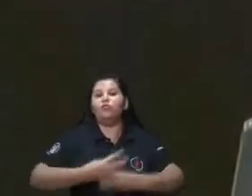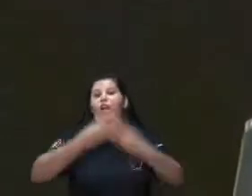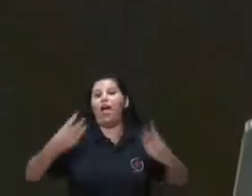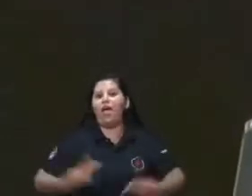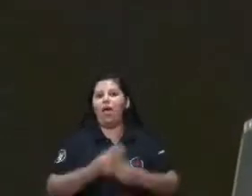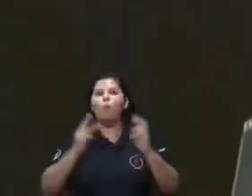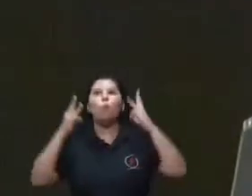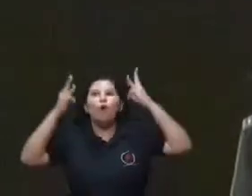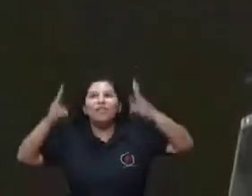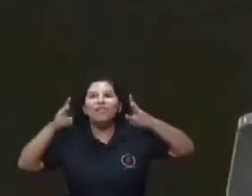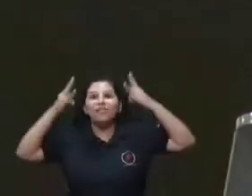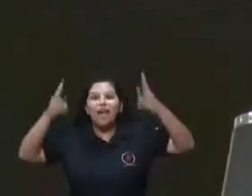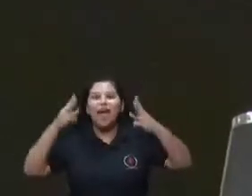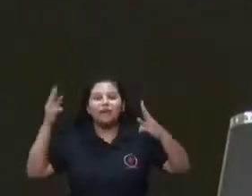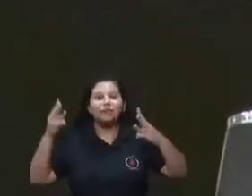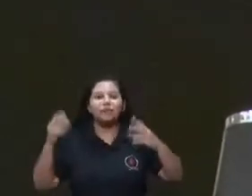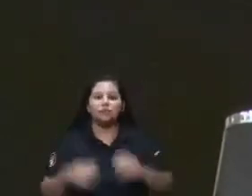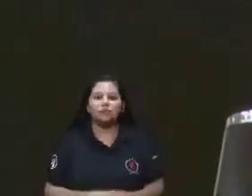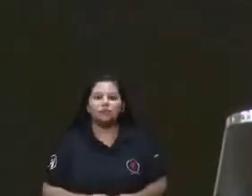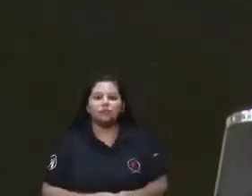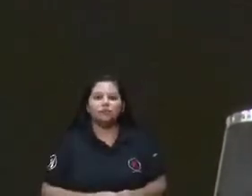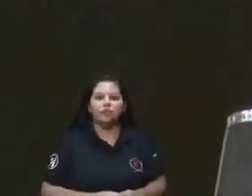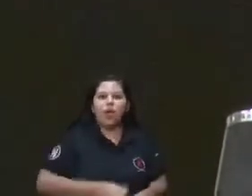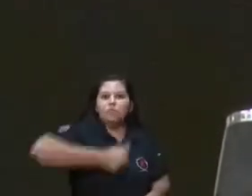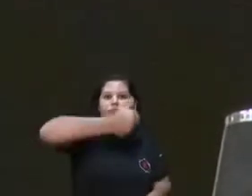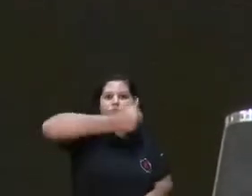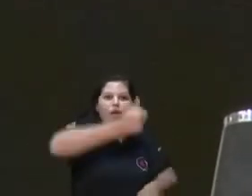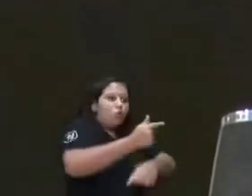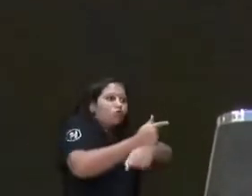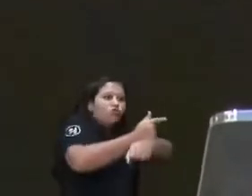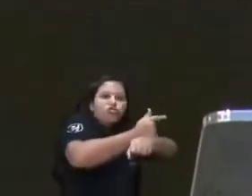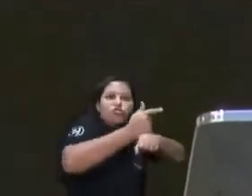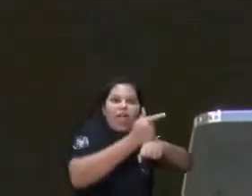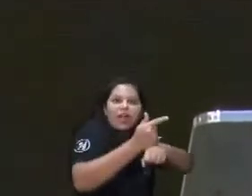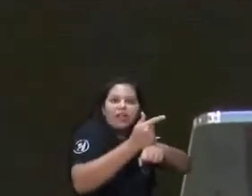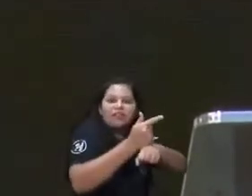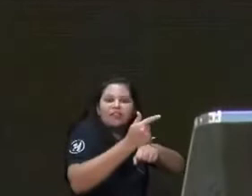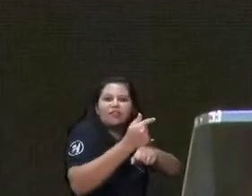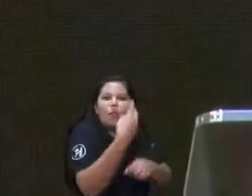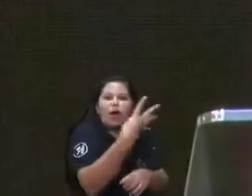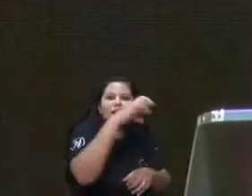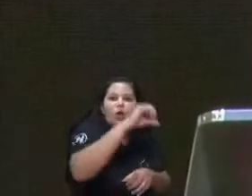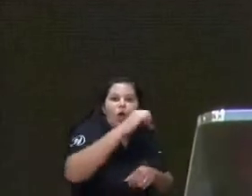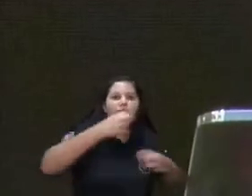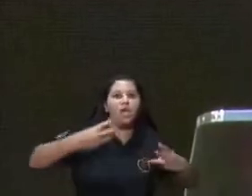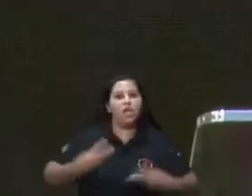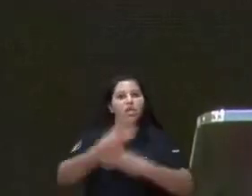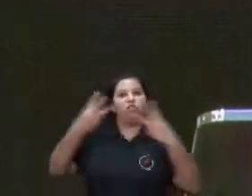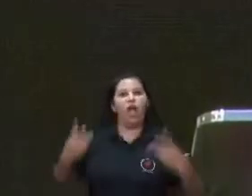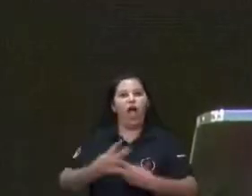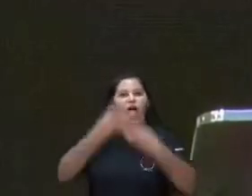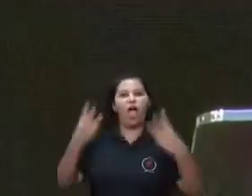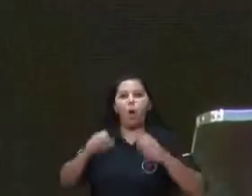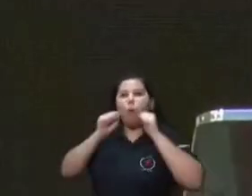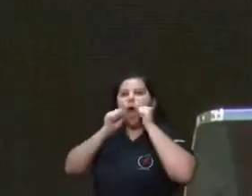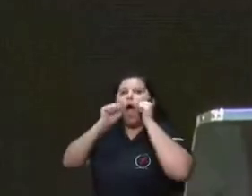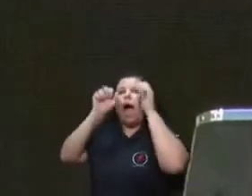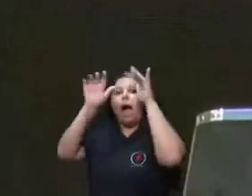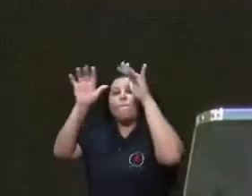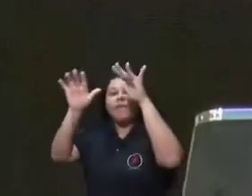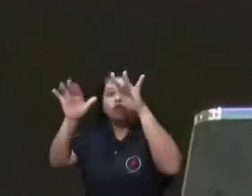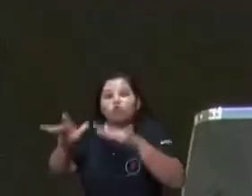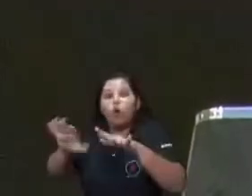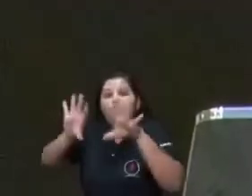Israel. Gênesis 49, Israel abençoa quem tem o pé